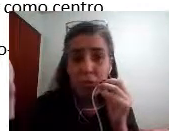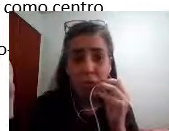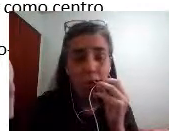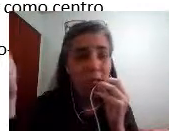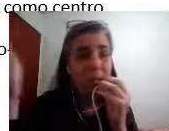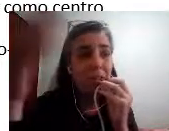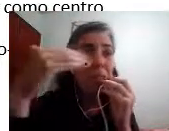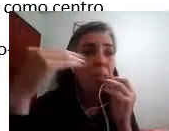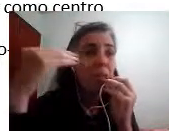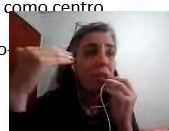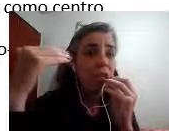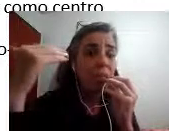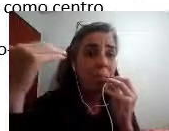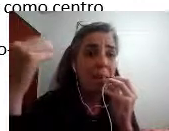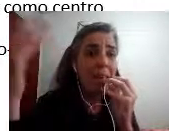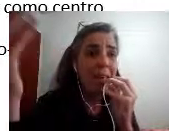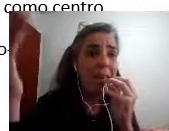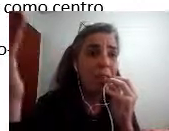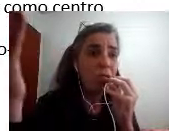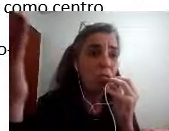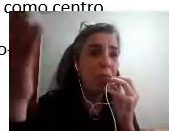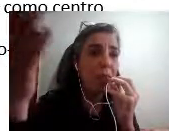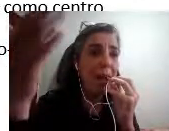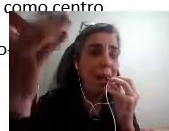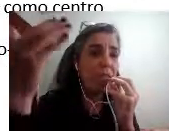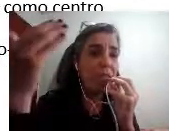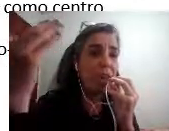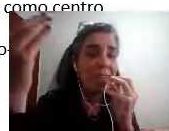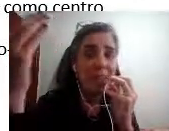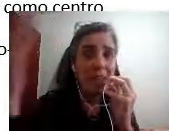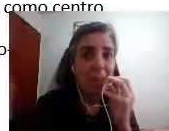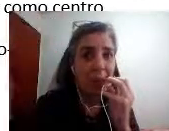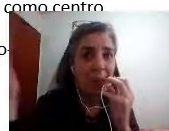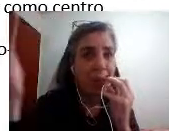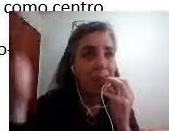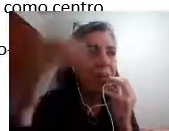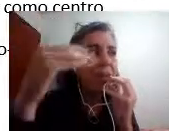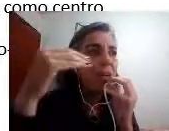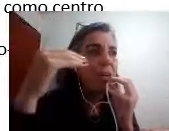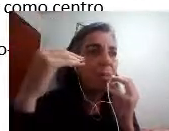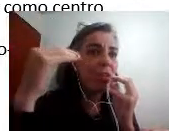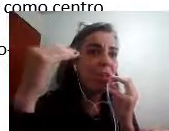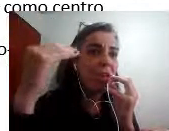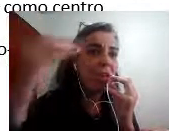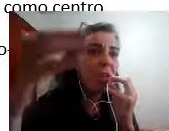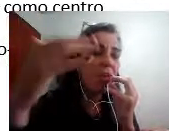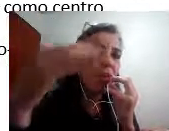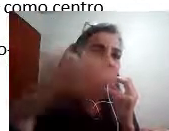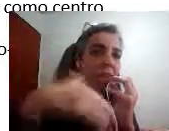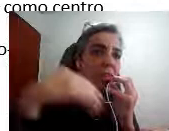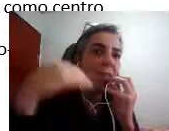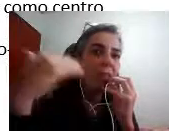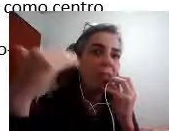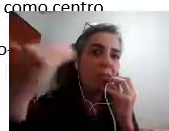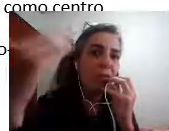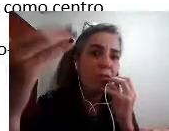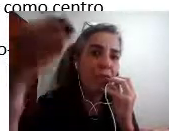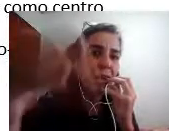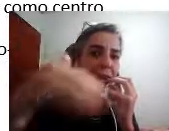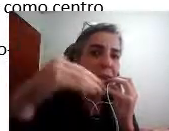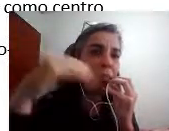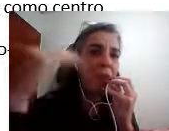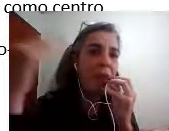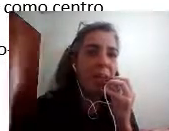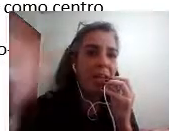de instruções, né? Nós também não somos obrigados a acertar tudo na vida, mas a gente tem que ter a consciência que a gente